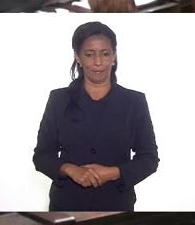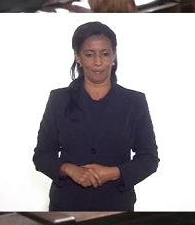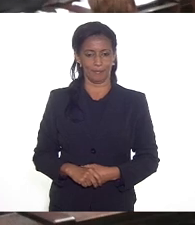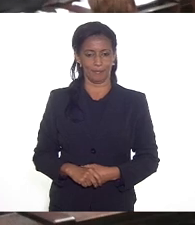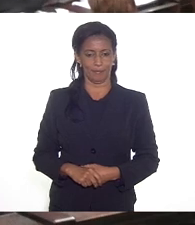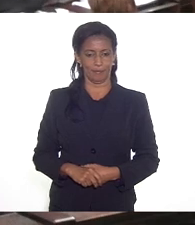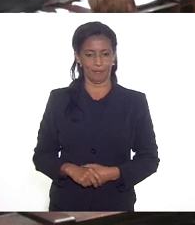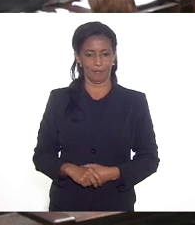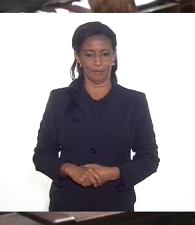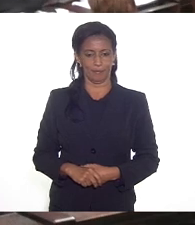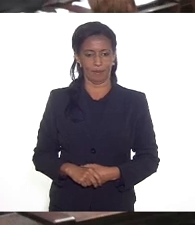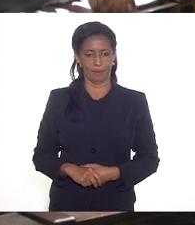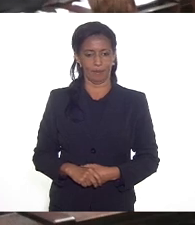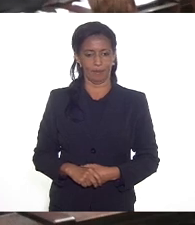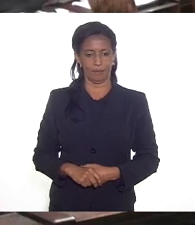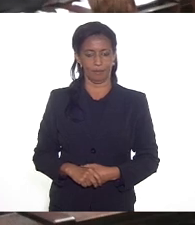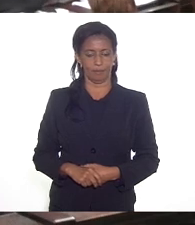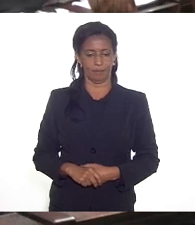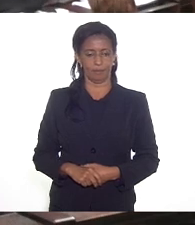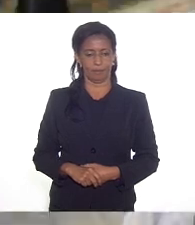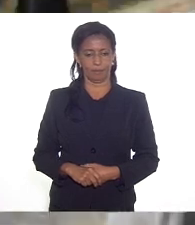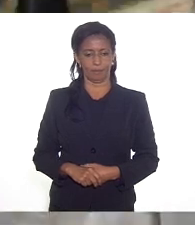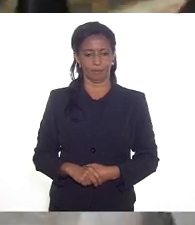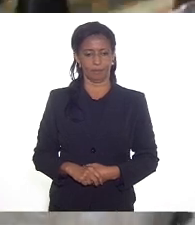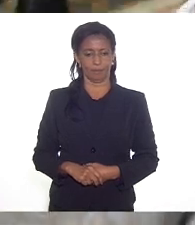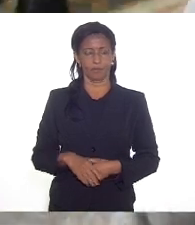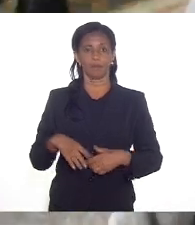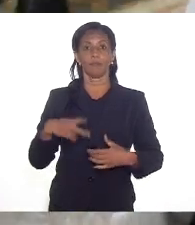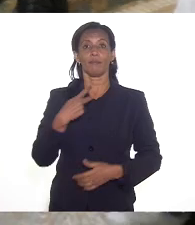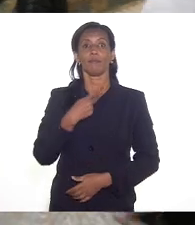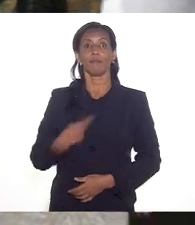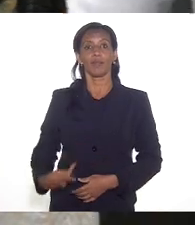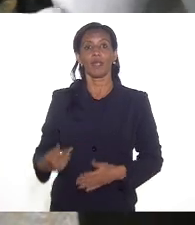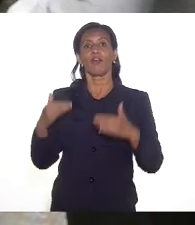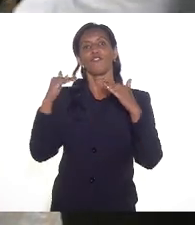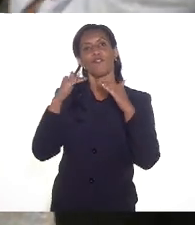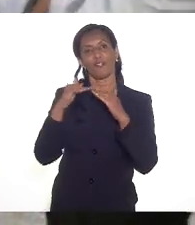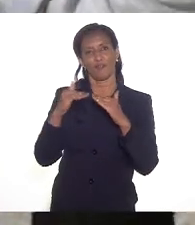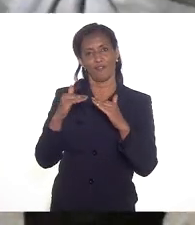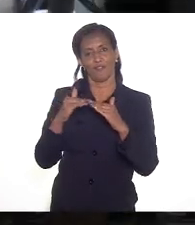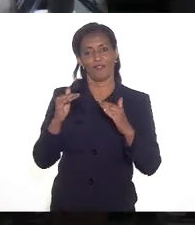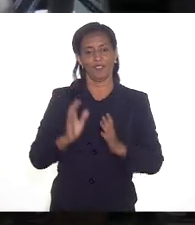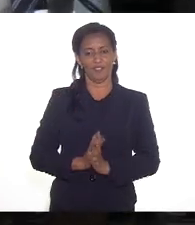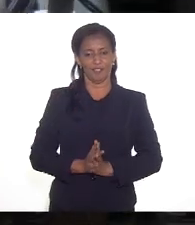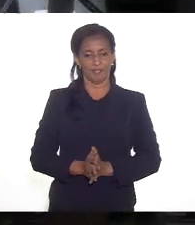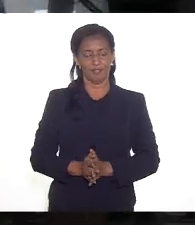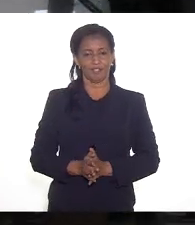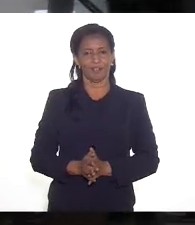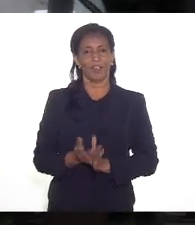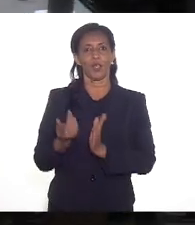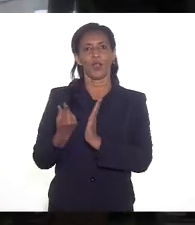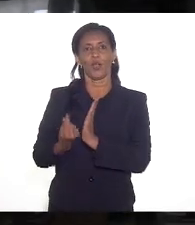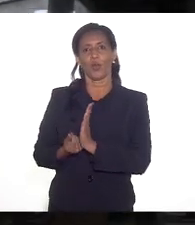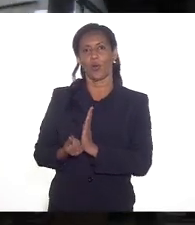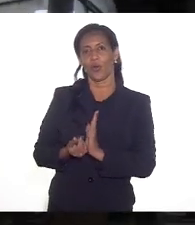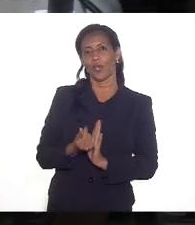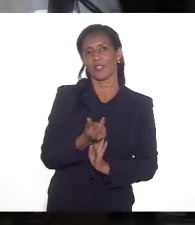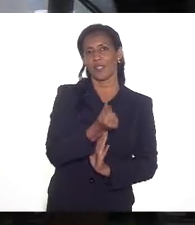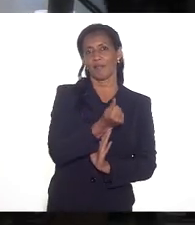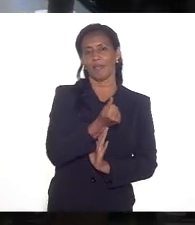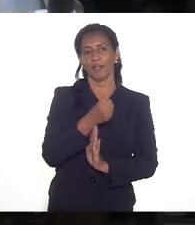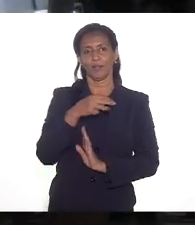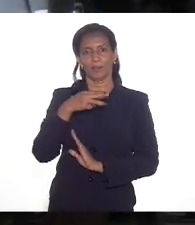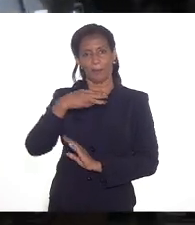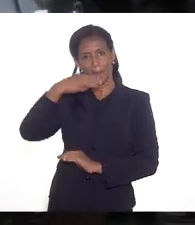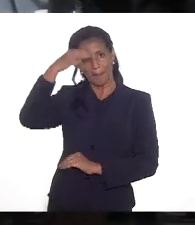E aí o presidente meu voto é favorável pela comissão de orçamento Deputado Márcio